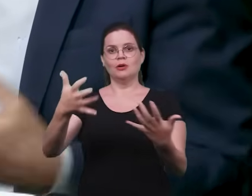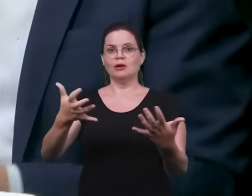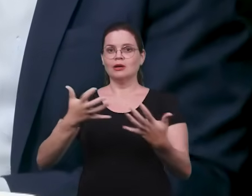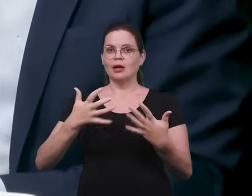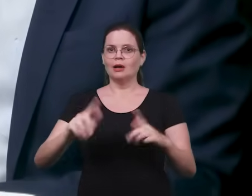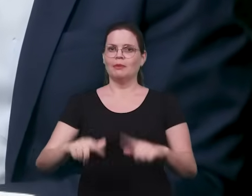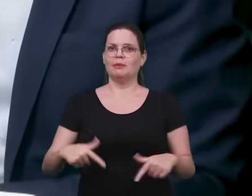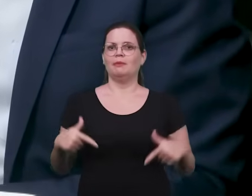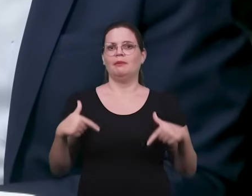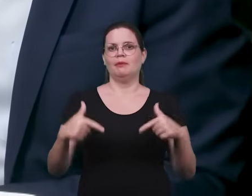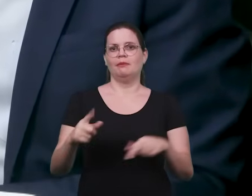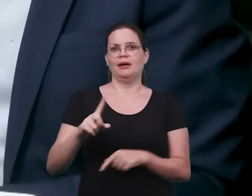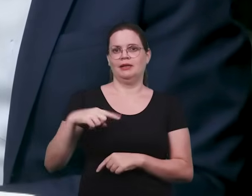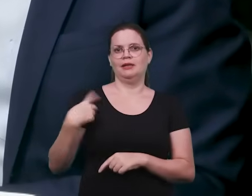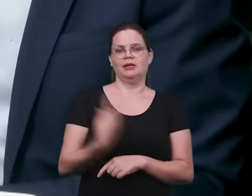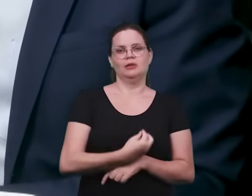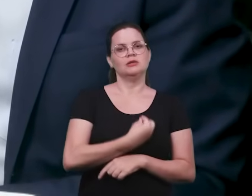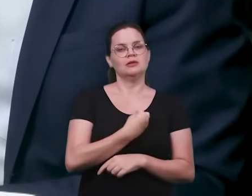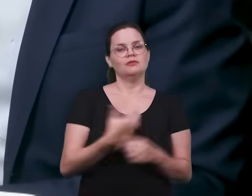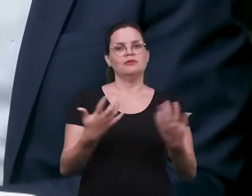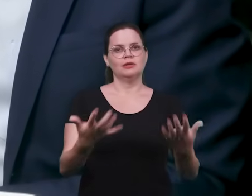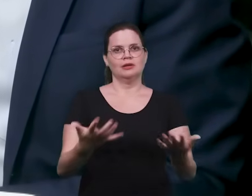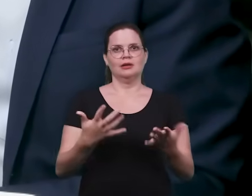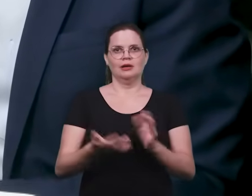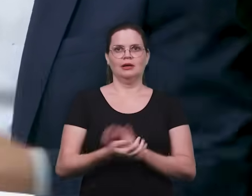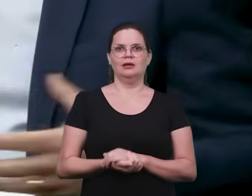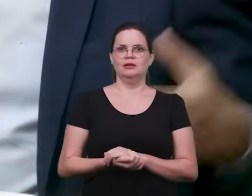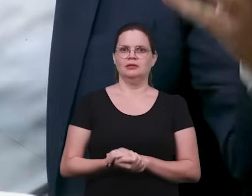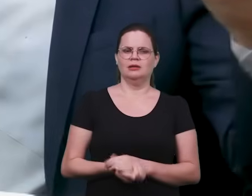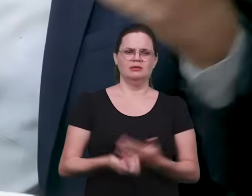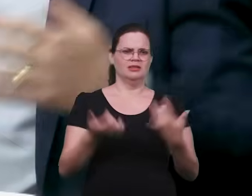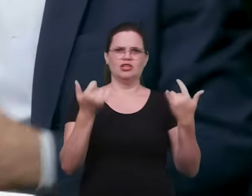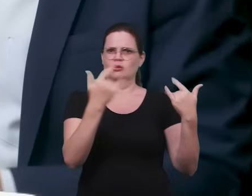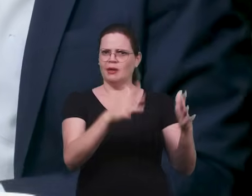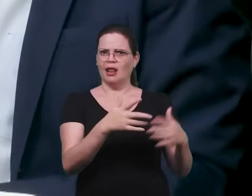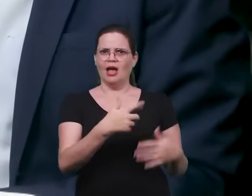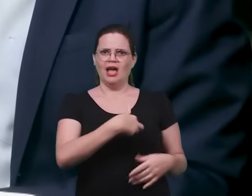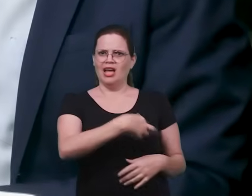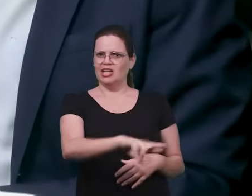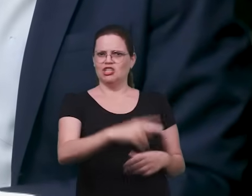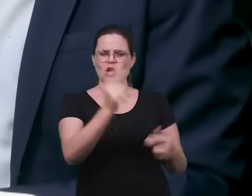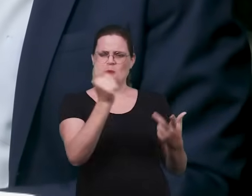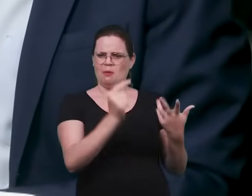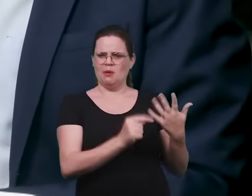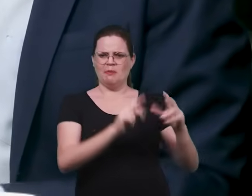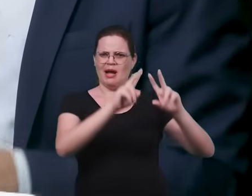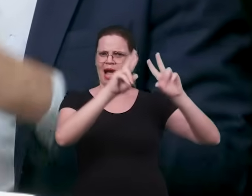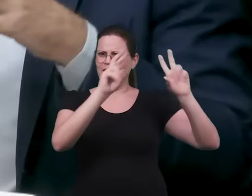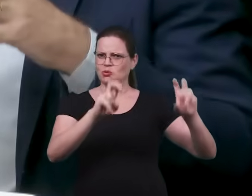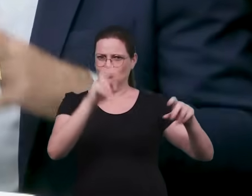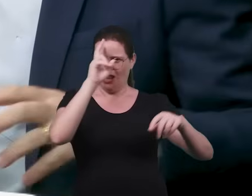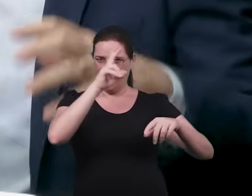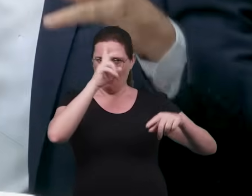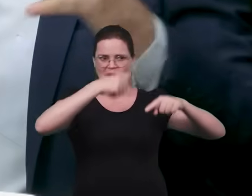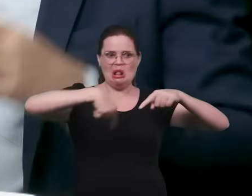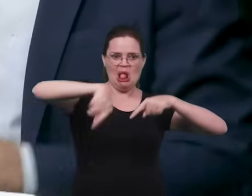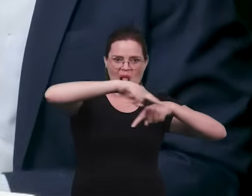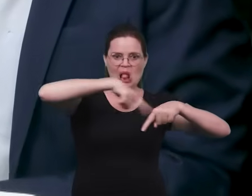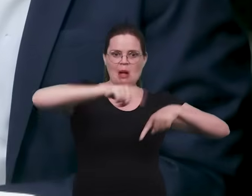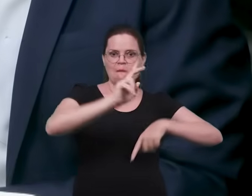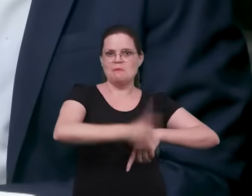que o Senhor quer fazer na nossa vida. Deixa a montanha de Seir para lá, né, onde veio ali o